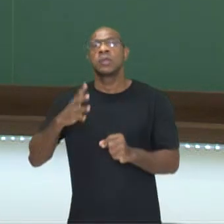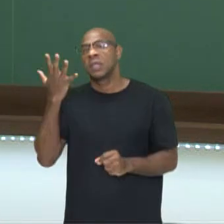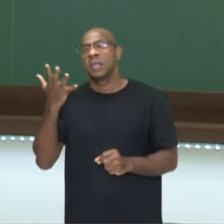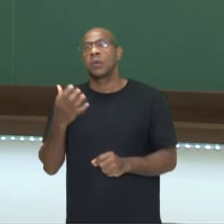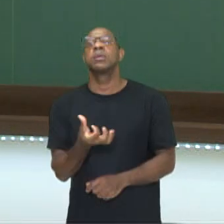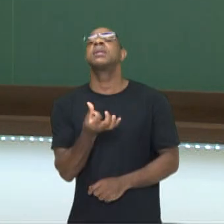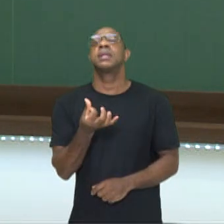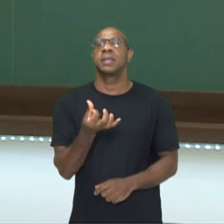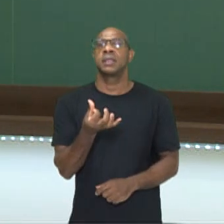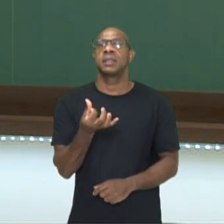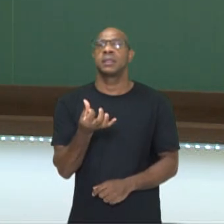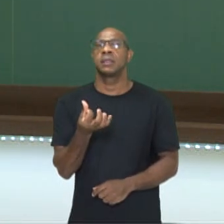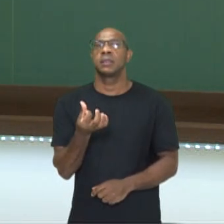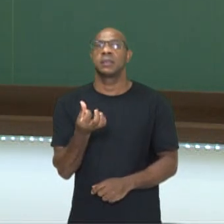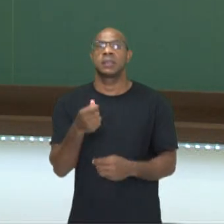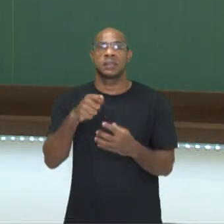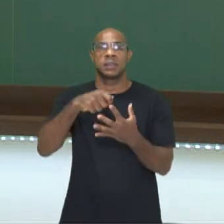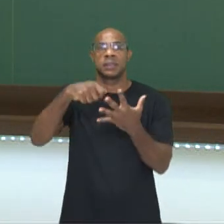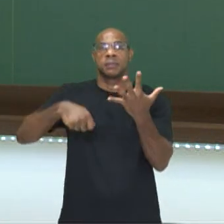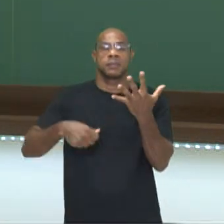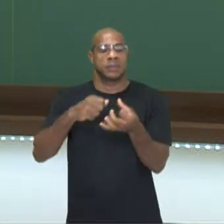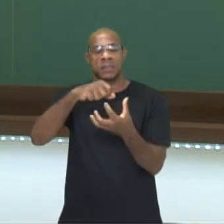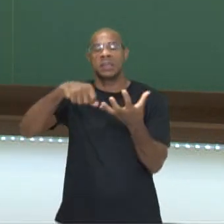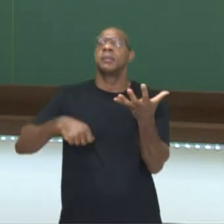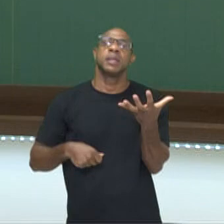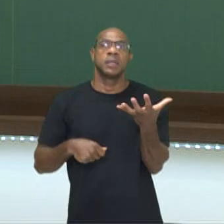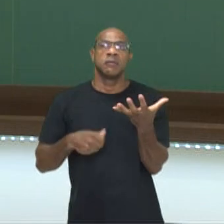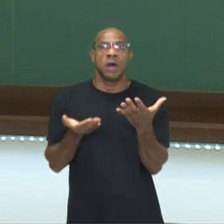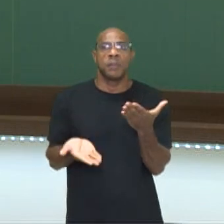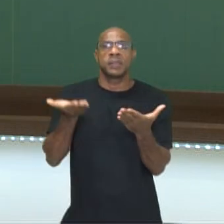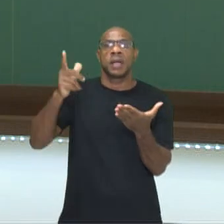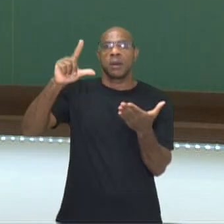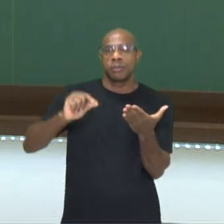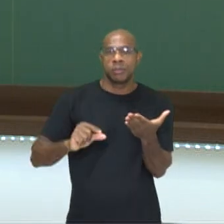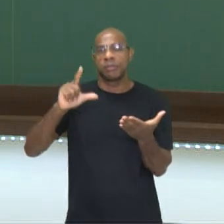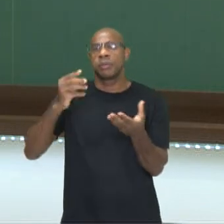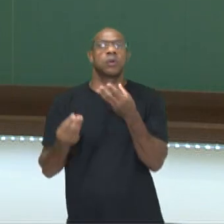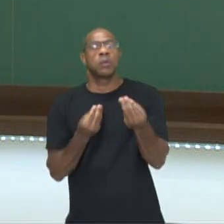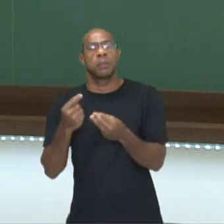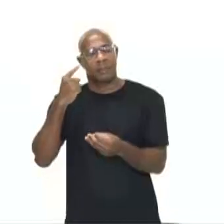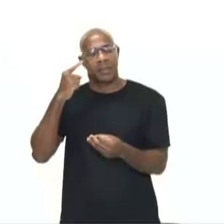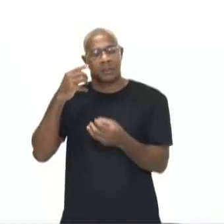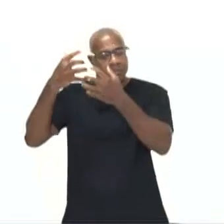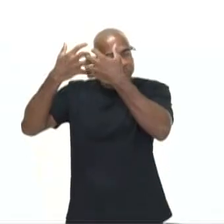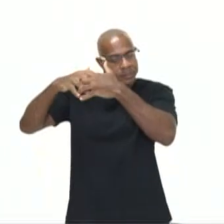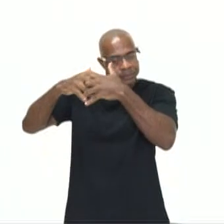vai acontecer? Vai aumentar? Vai diminuir? Quanto que vai aumentar? Quanto que vai diminuir? Pense um pouquinho e eu já volto.